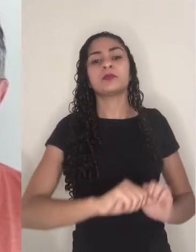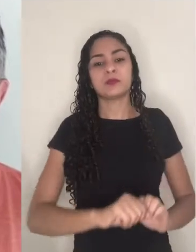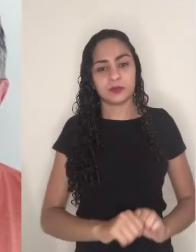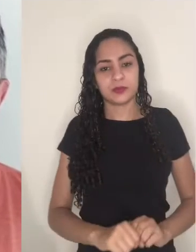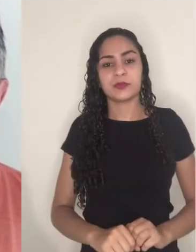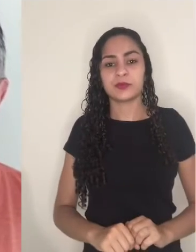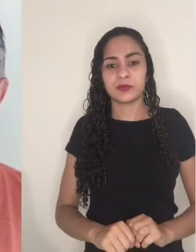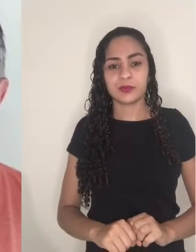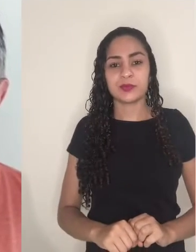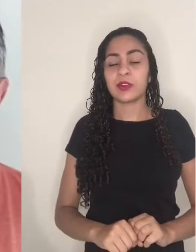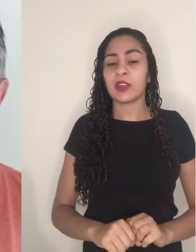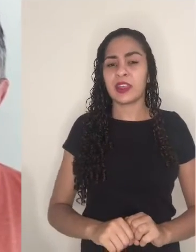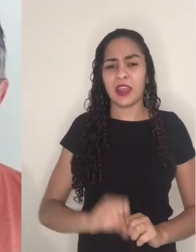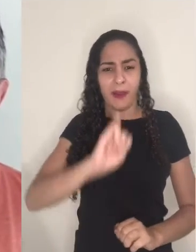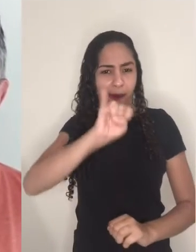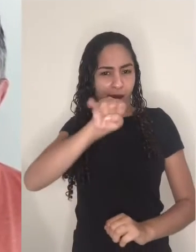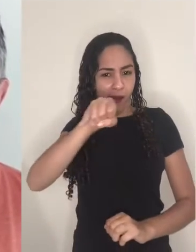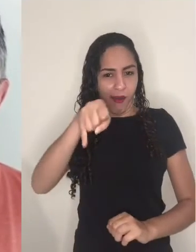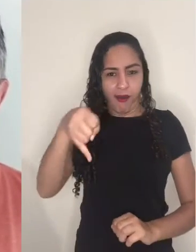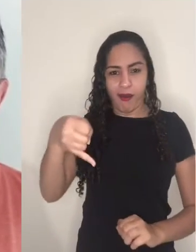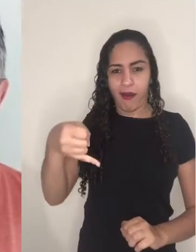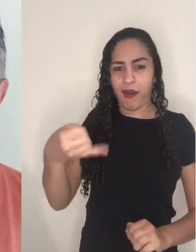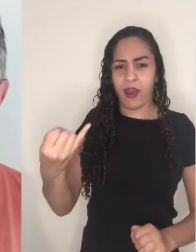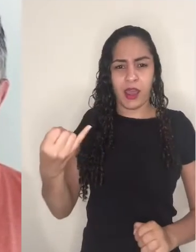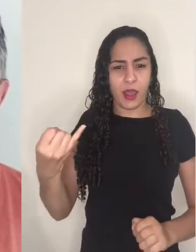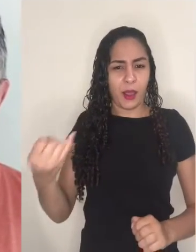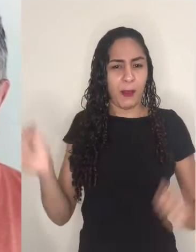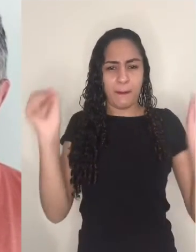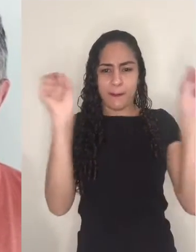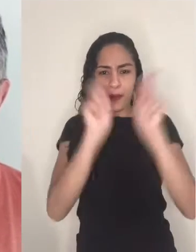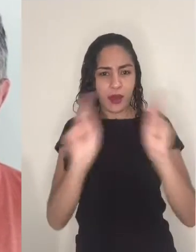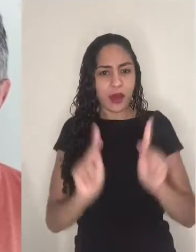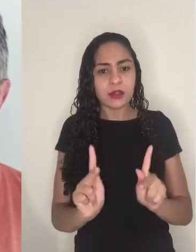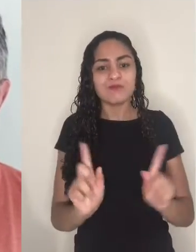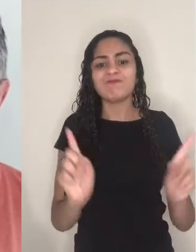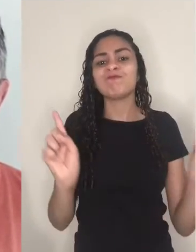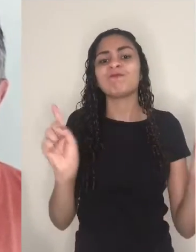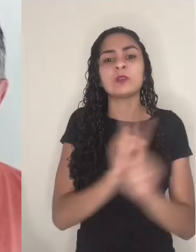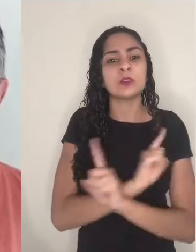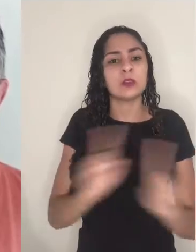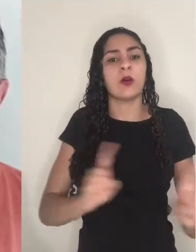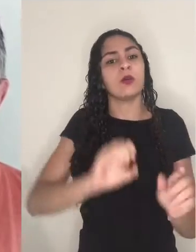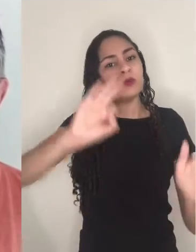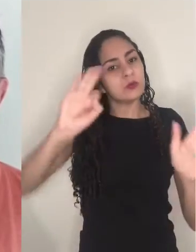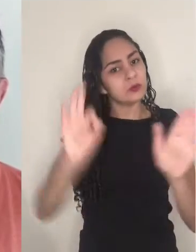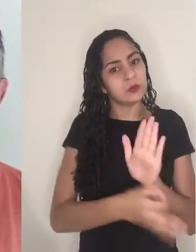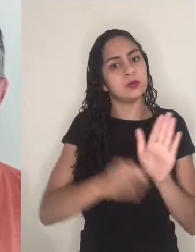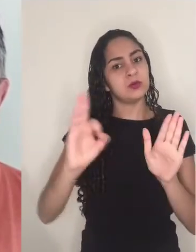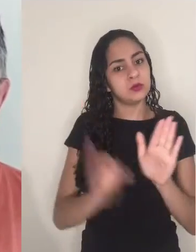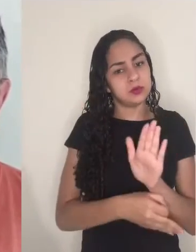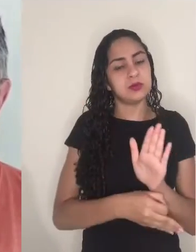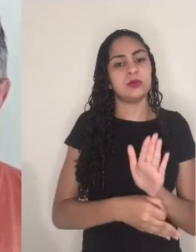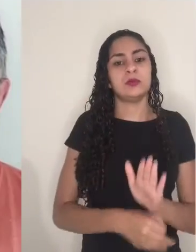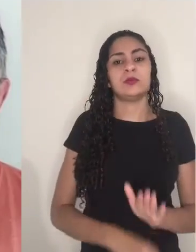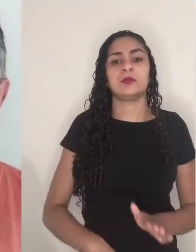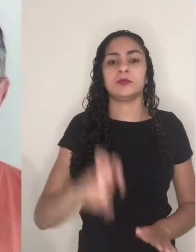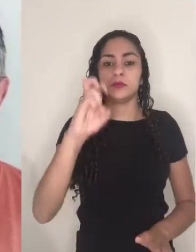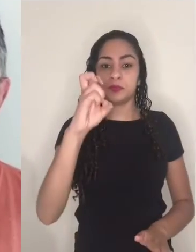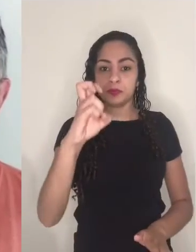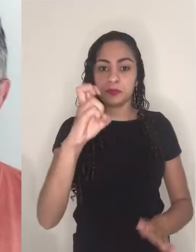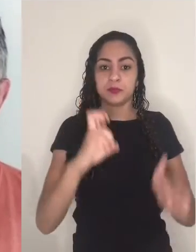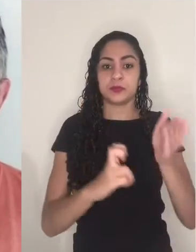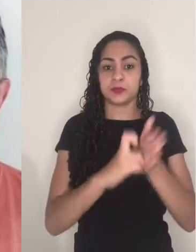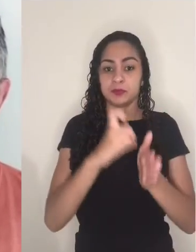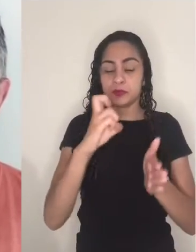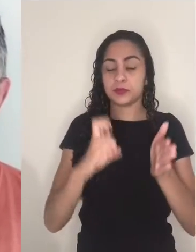Senhor, jamais desfrutem de sossego. Quinto lugar, Deus executa seus